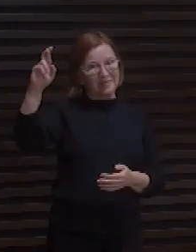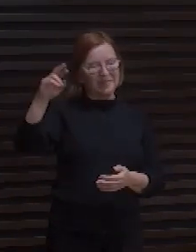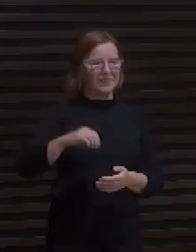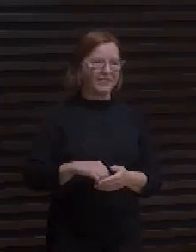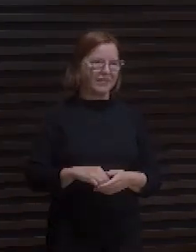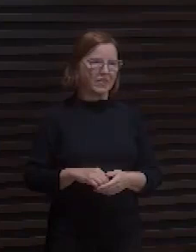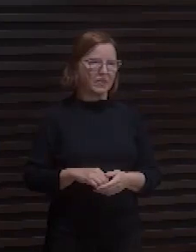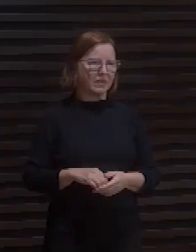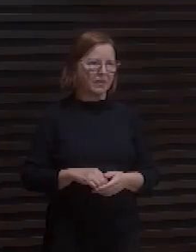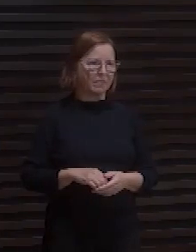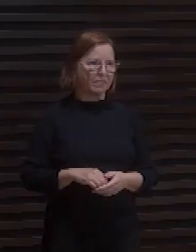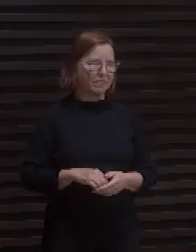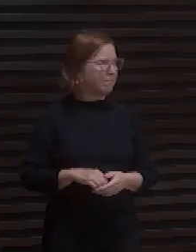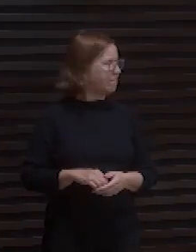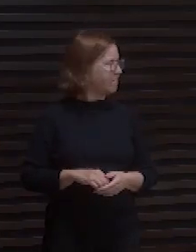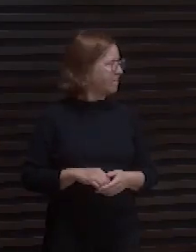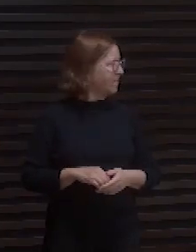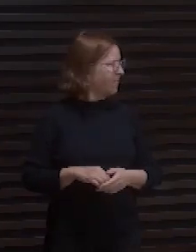Está, acho que na capa do boletim,